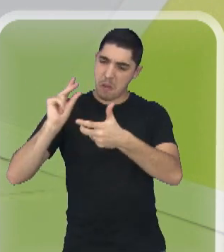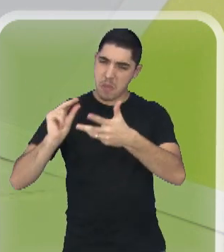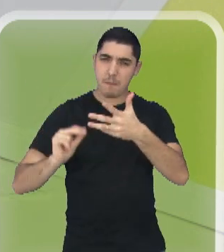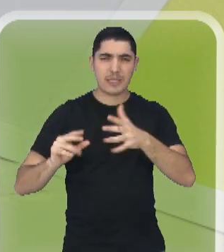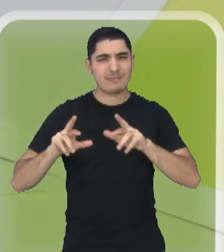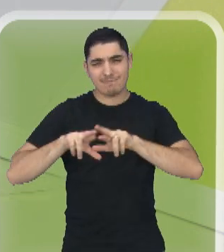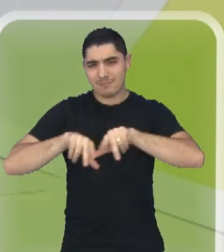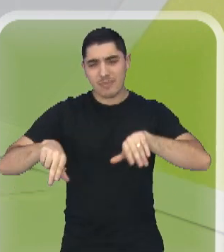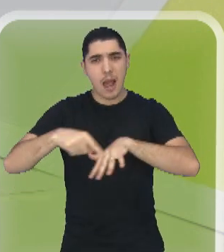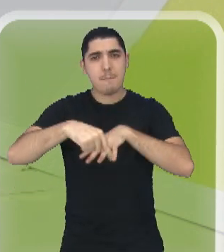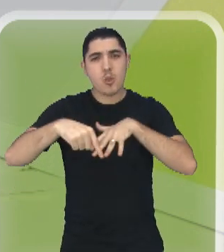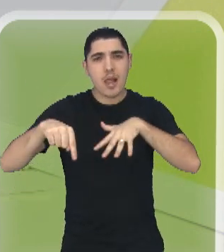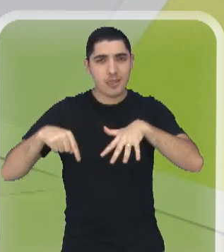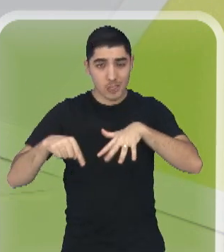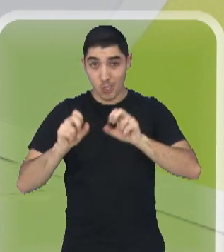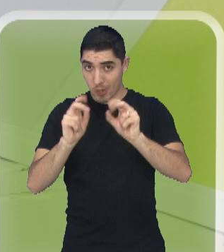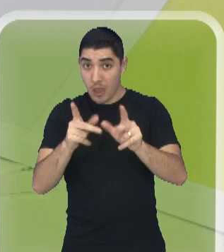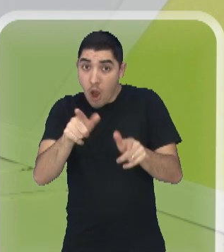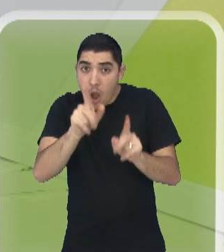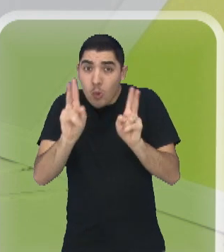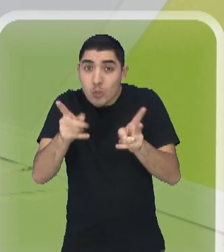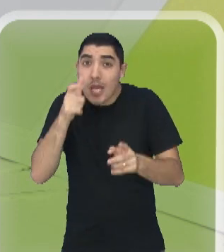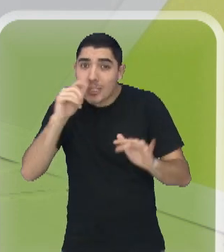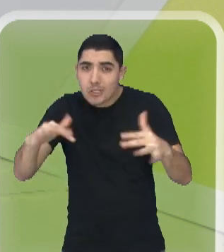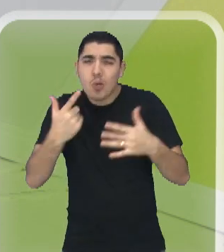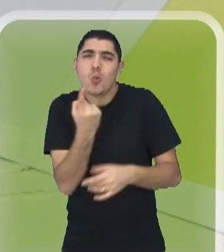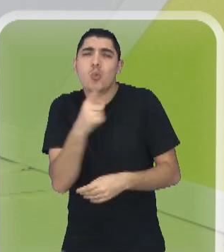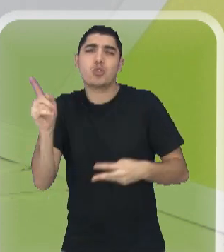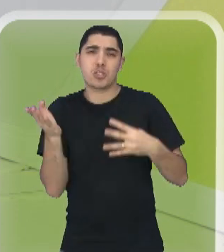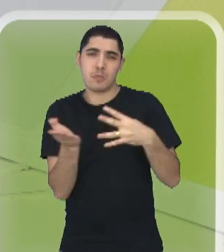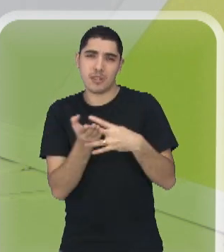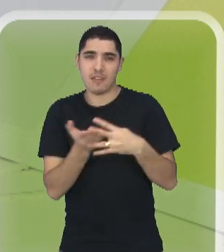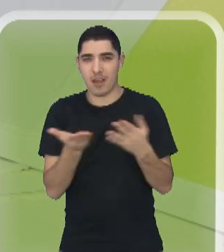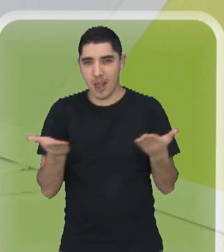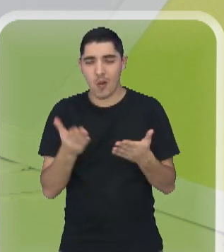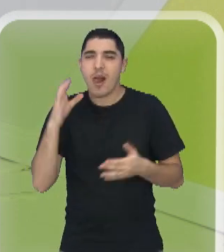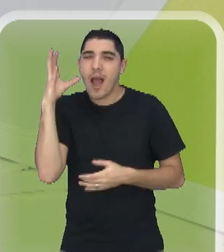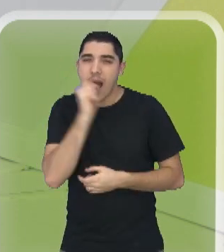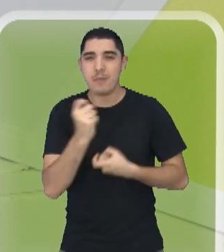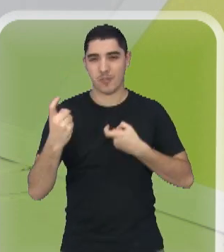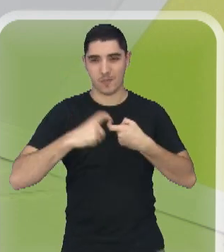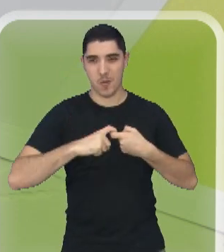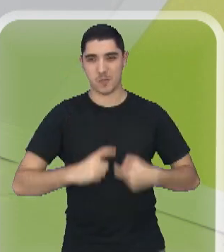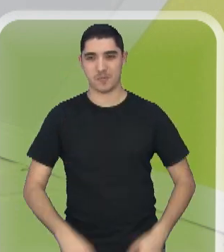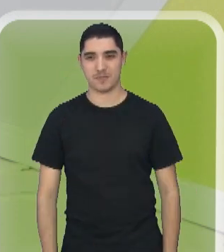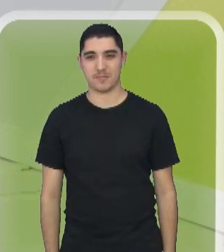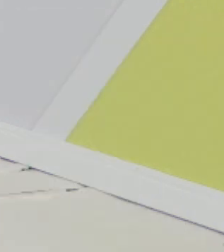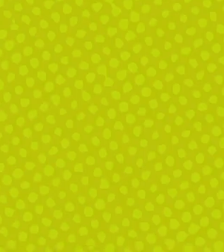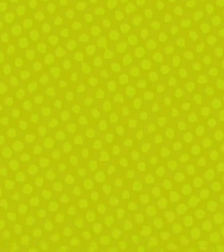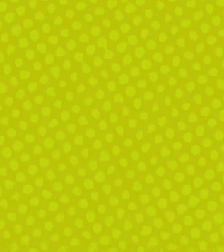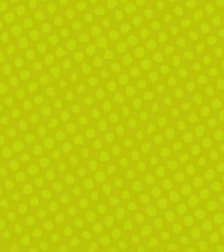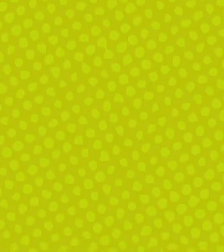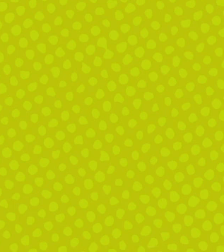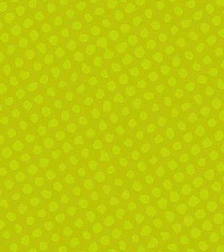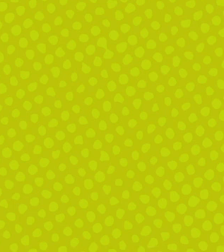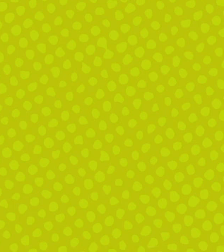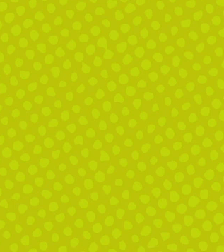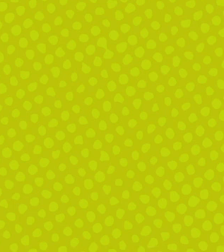diferentes modalidades, tá certo? Não sai daí, a gente vai para o último intervalo do dia, é rapidinho, já voltamos.